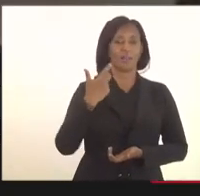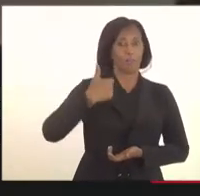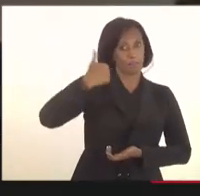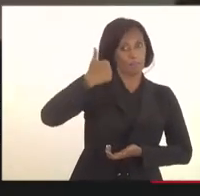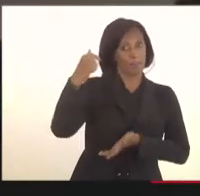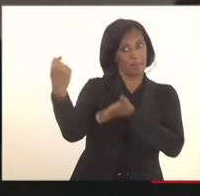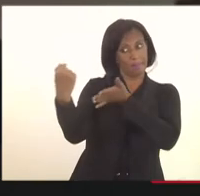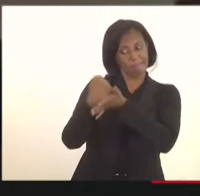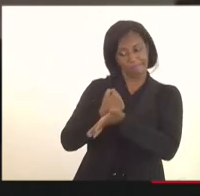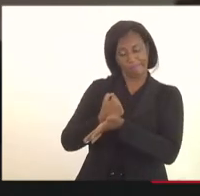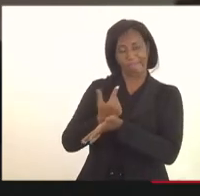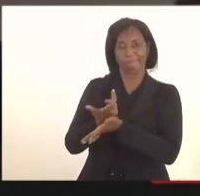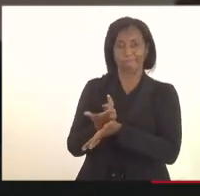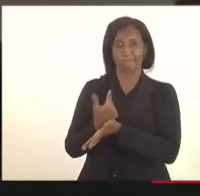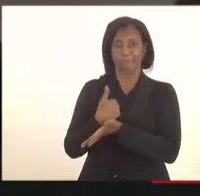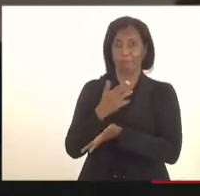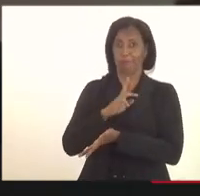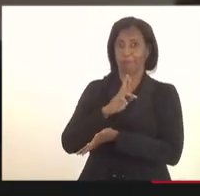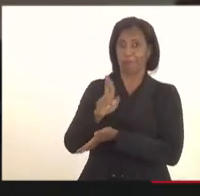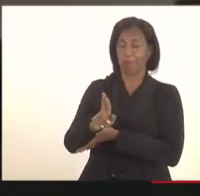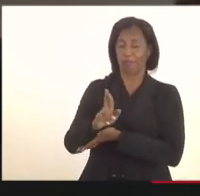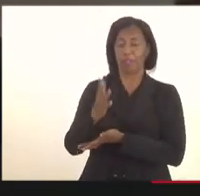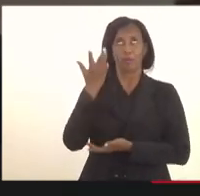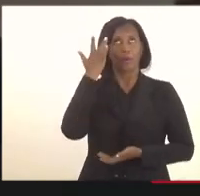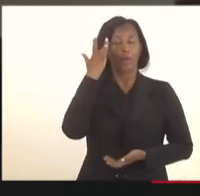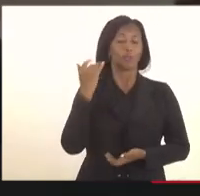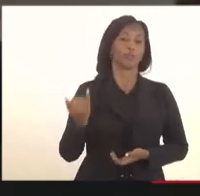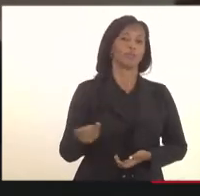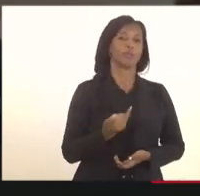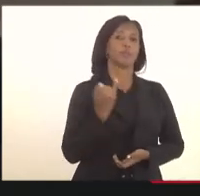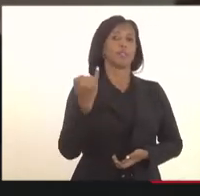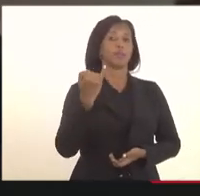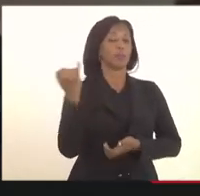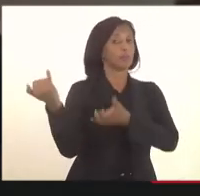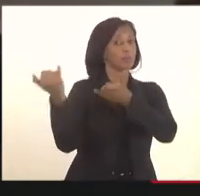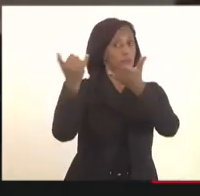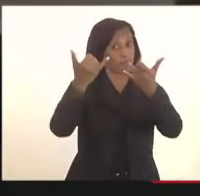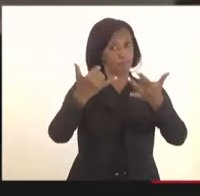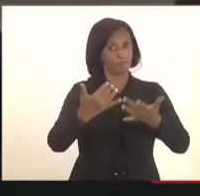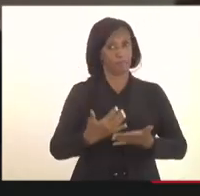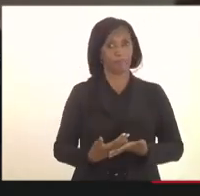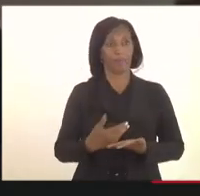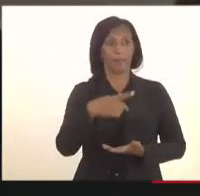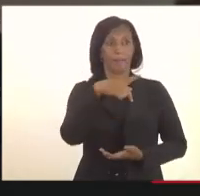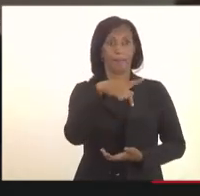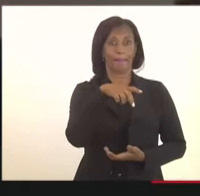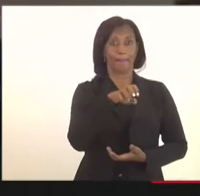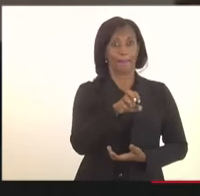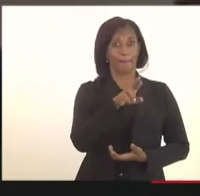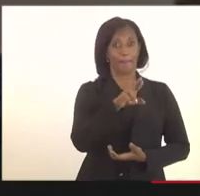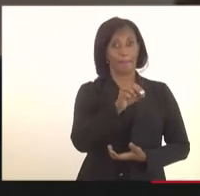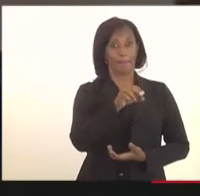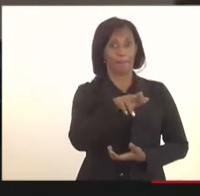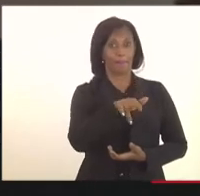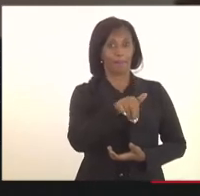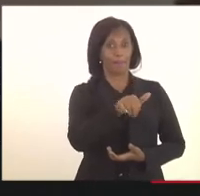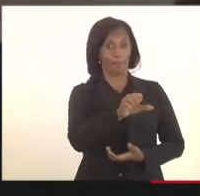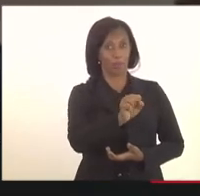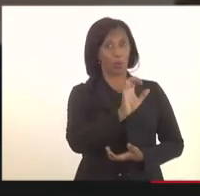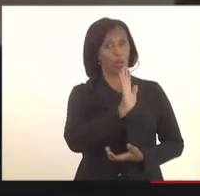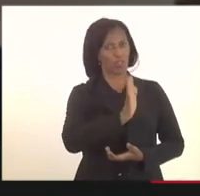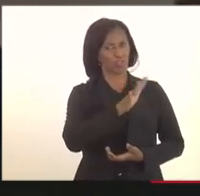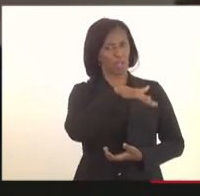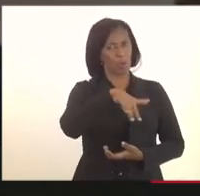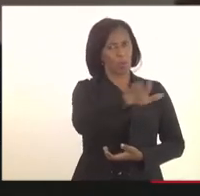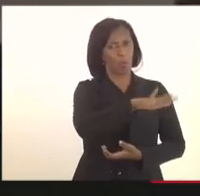Tá? Acho que é importante dizer, doutor Paulo, que a Petronas, o campo de Spadarte já estava em processo